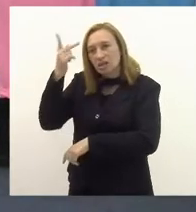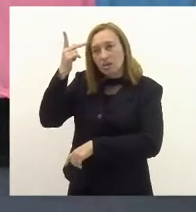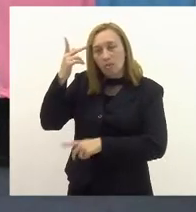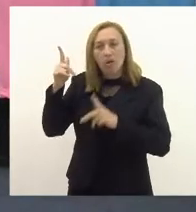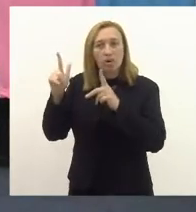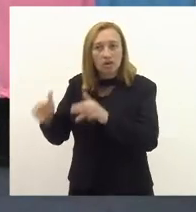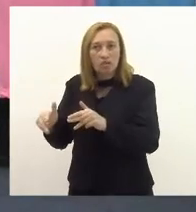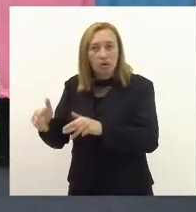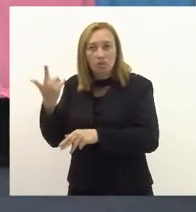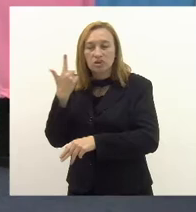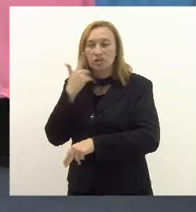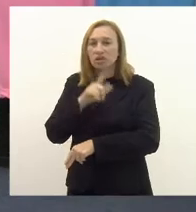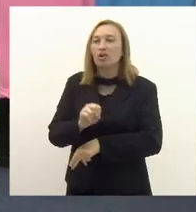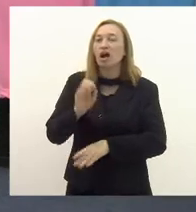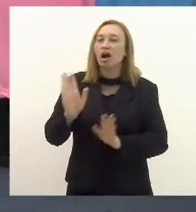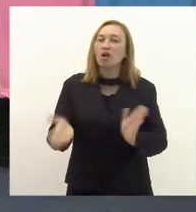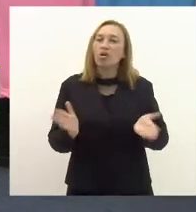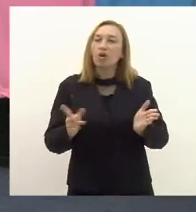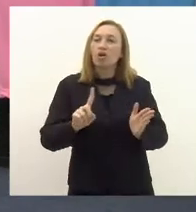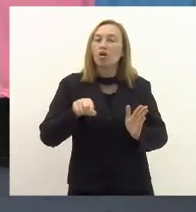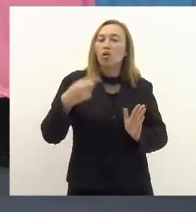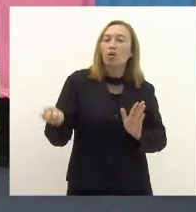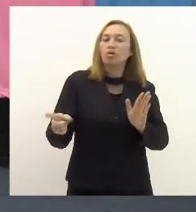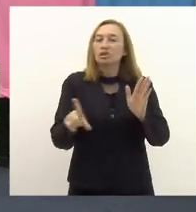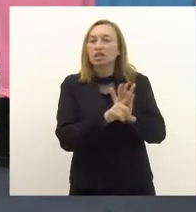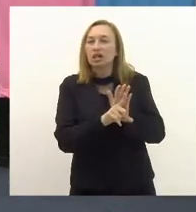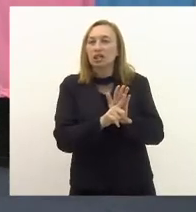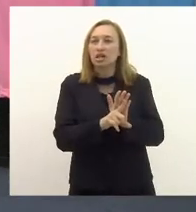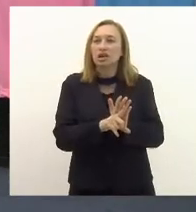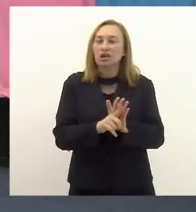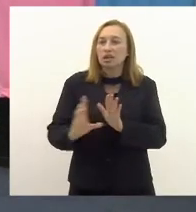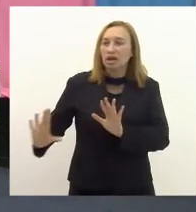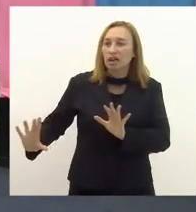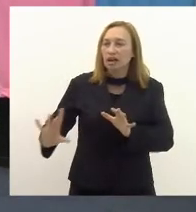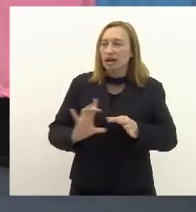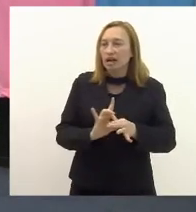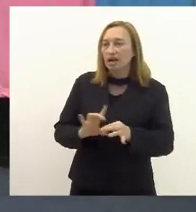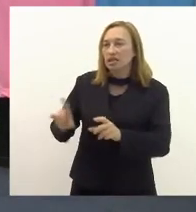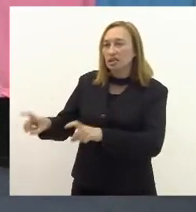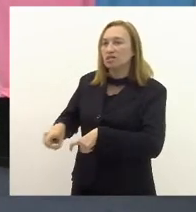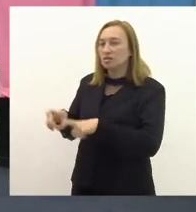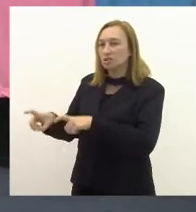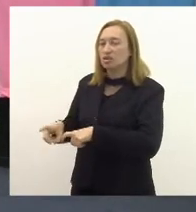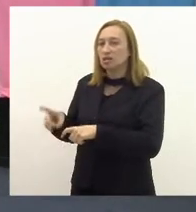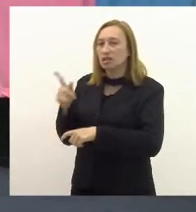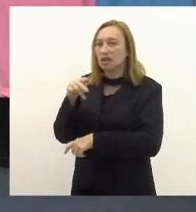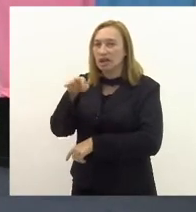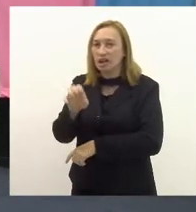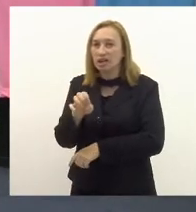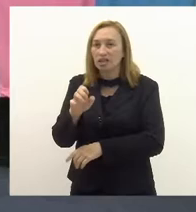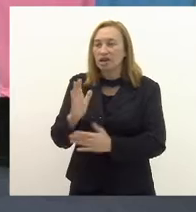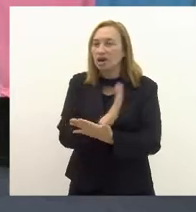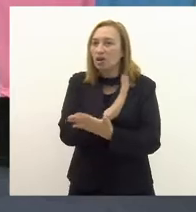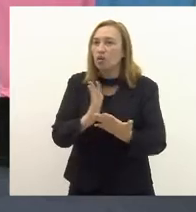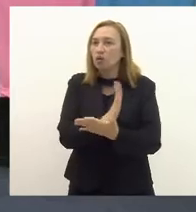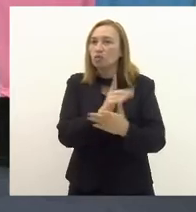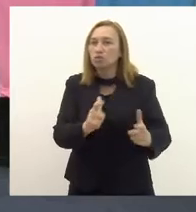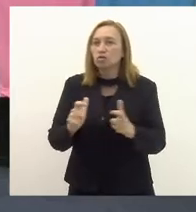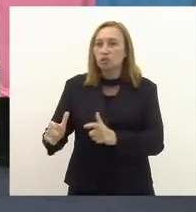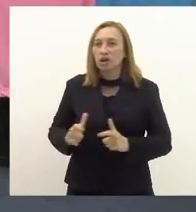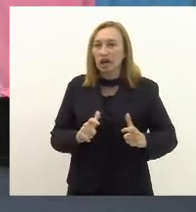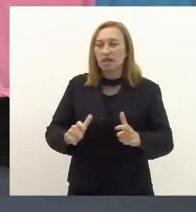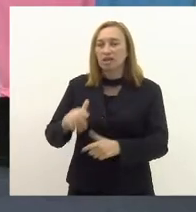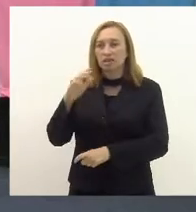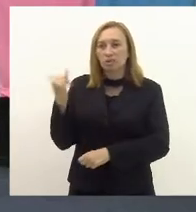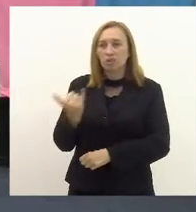lutando pela outra lei que permite a interiorização da DECRAD, pelo menos em algumas regiões